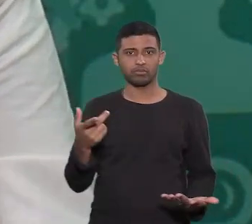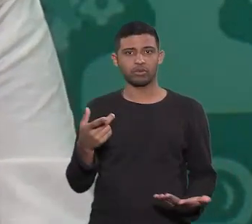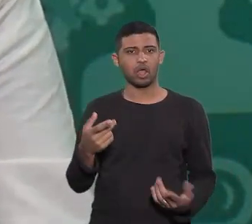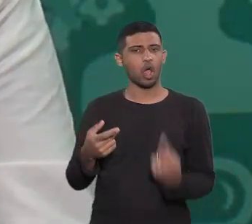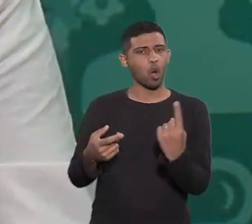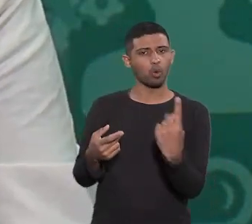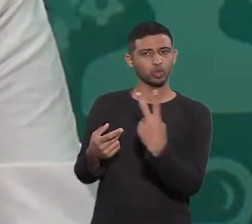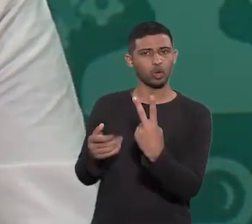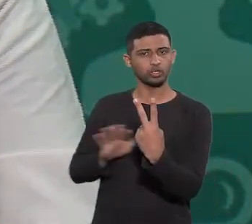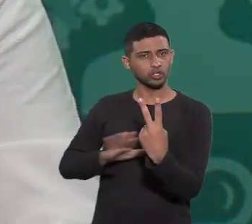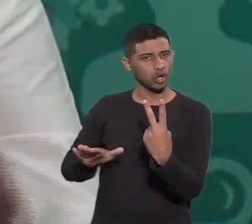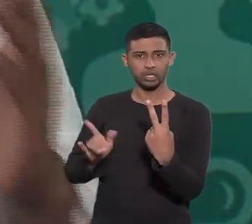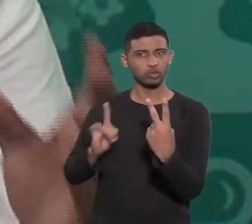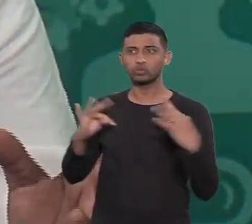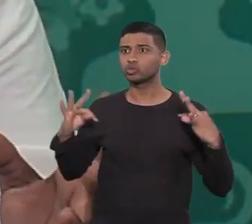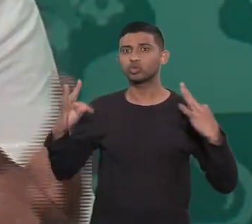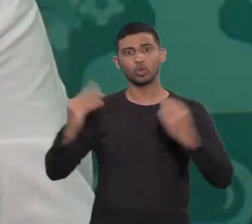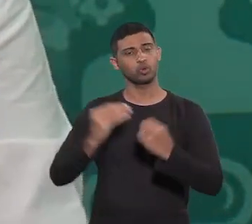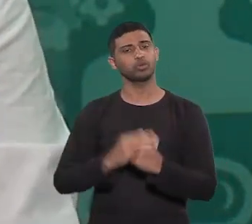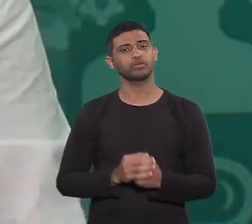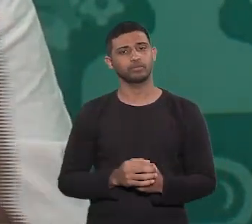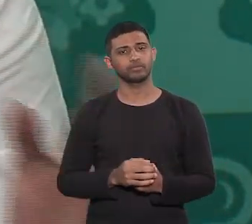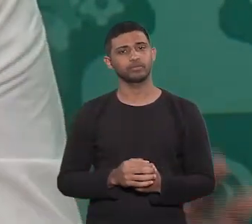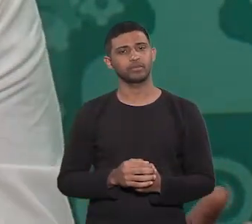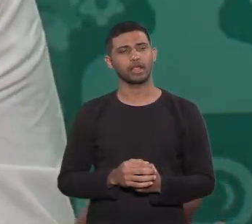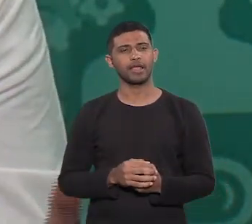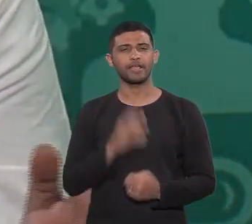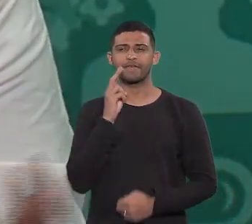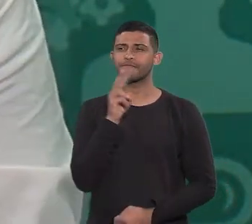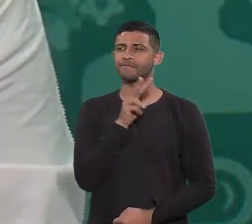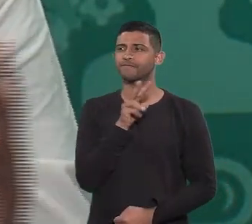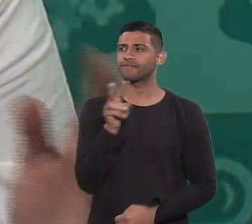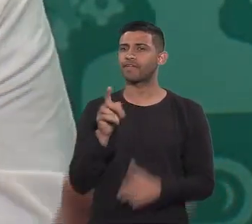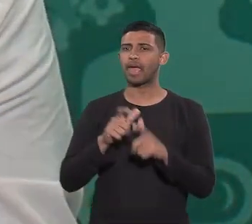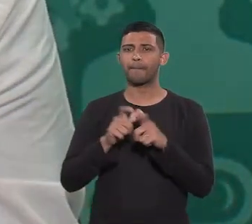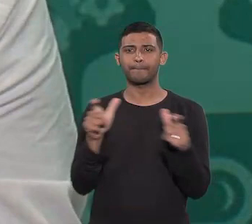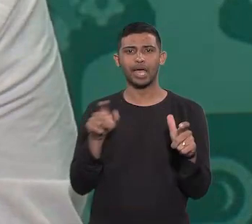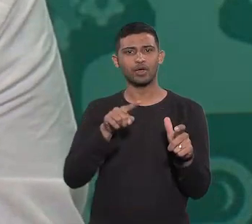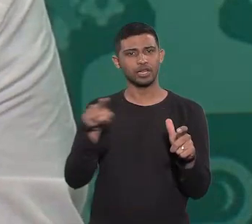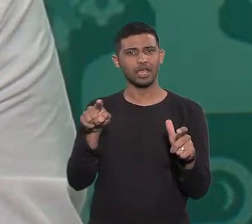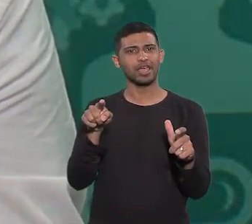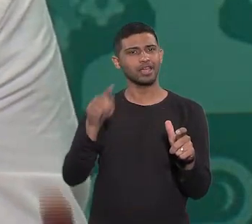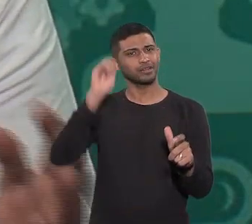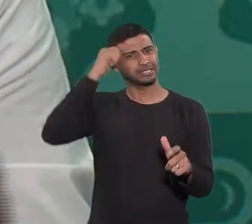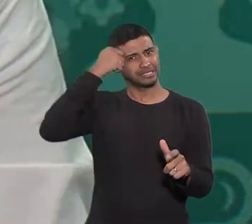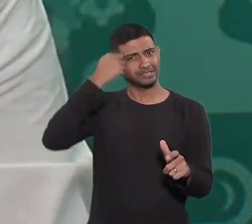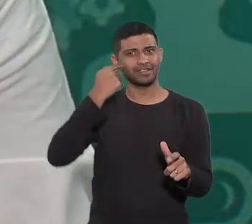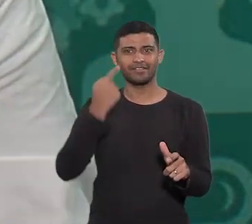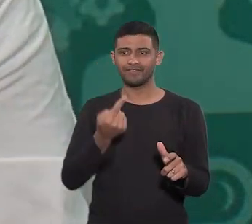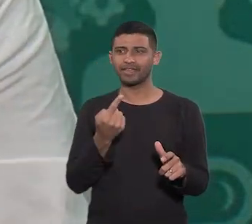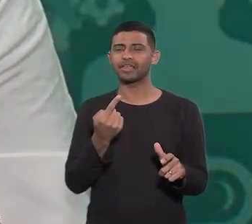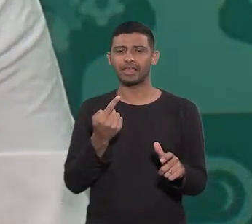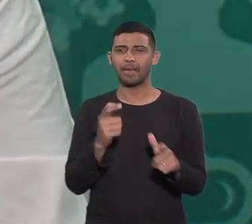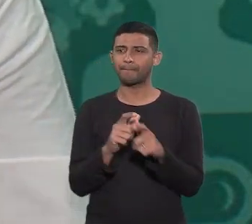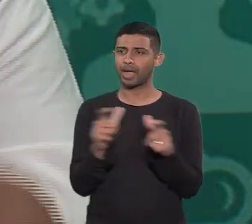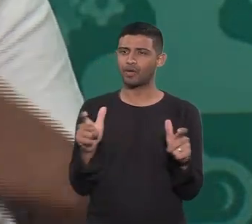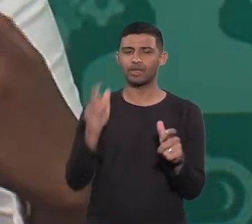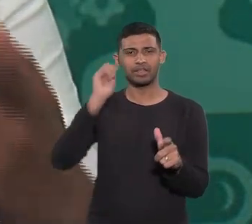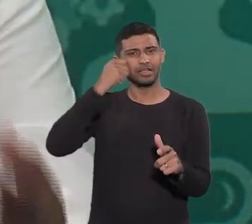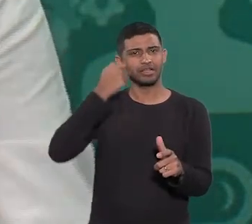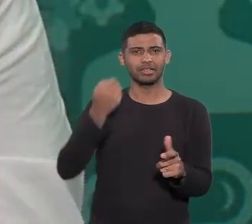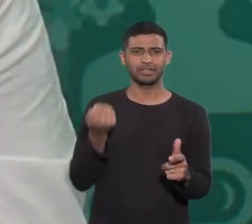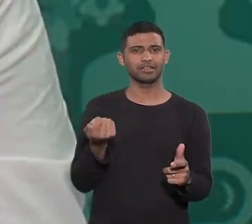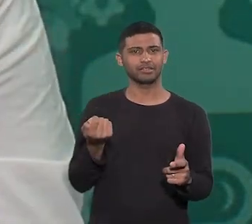por um ou dois, você faz pelo todo. E quando você olha o todo, você vê uma maioria social negra. Uma maioria social negra,